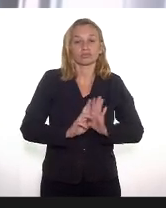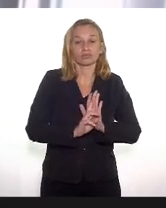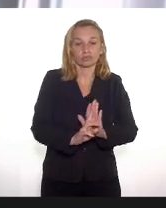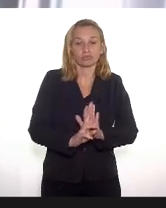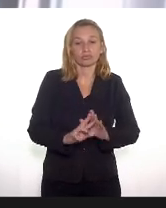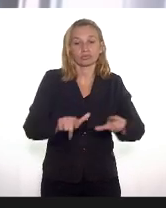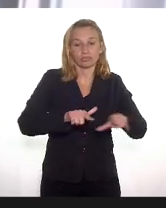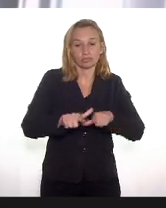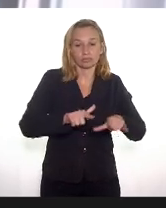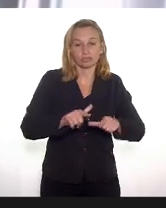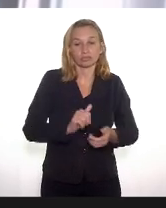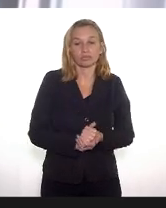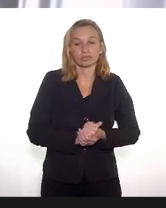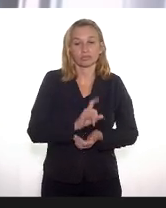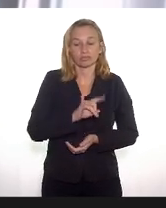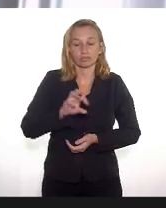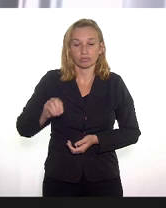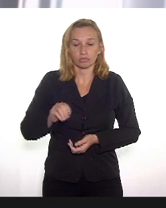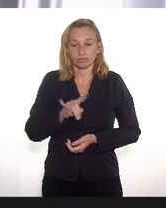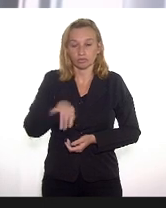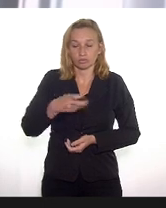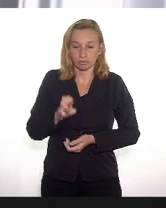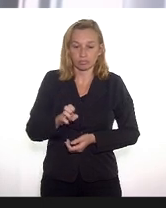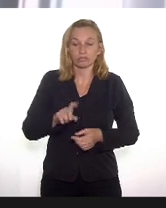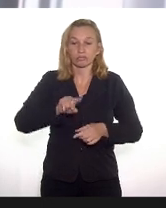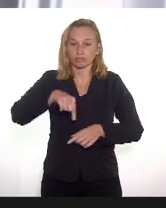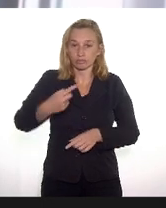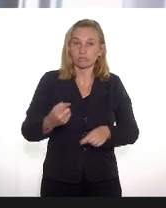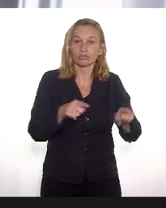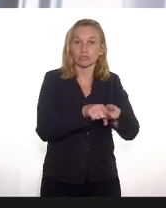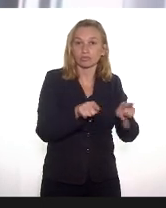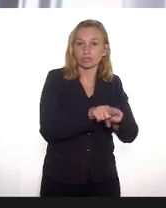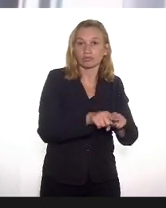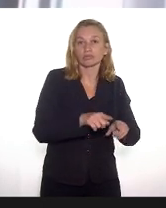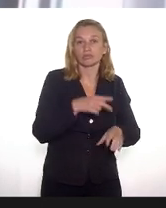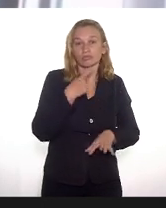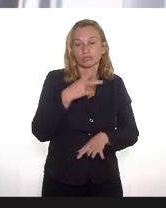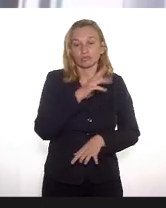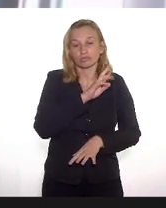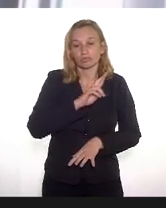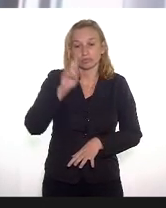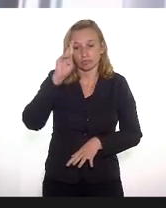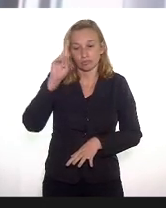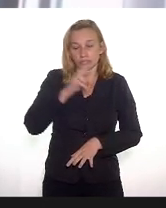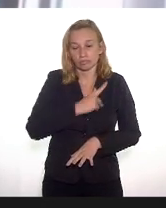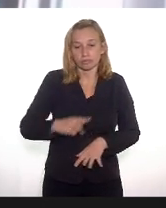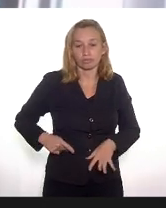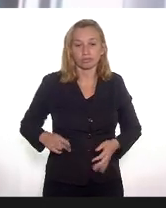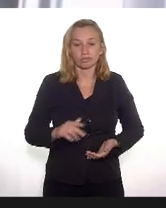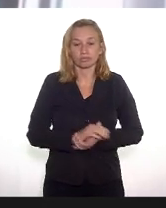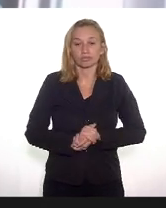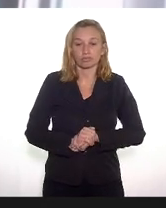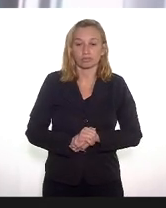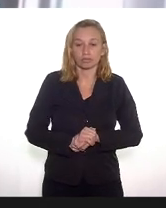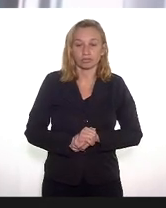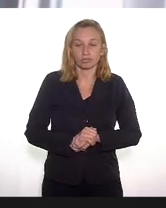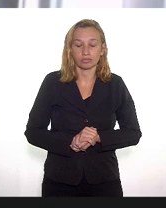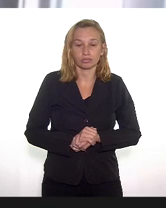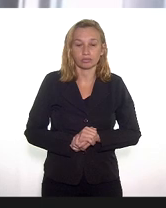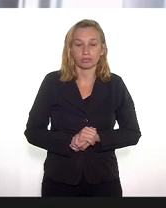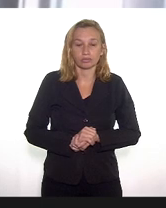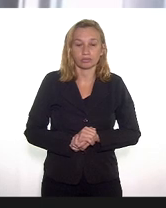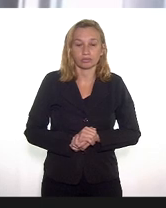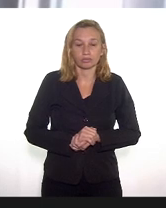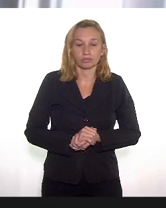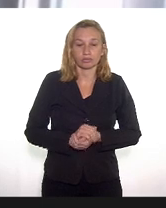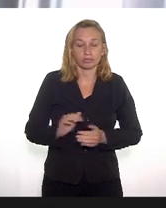no trabalho, sobretudo, do consórcio CEDERG. Outro aspecto que apareceu, presidente, tem a ver com questões, e